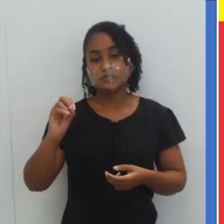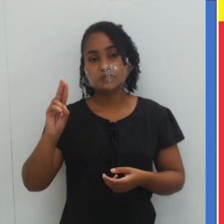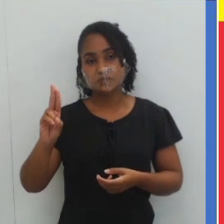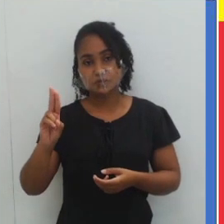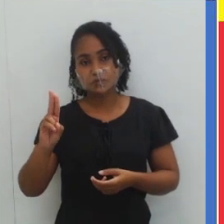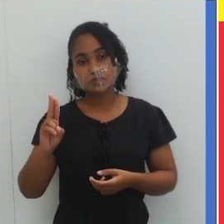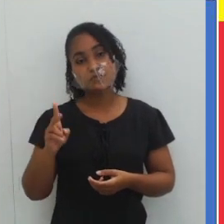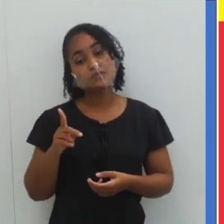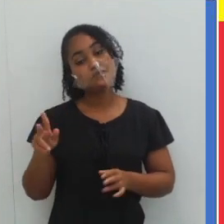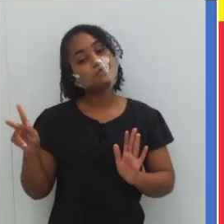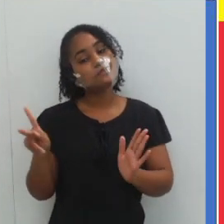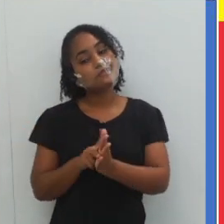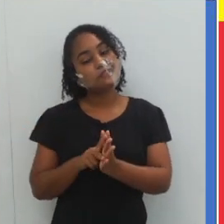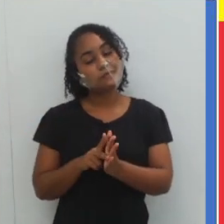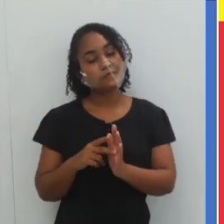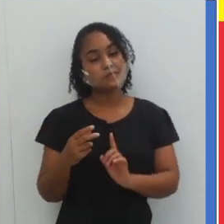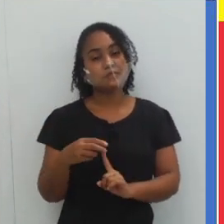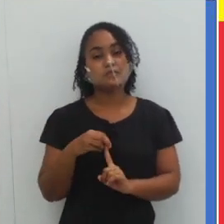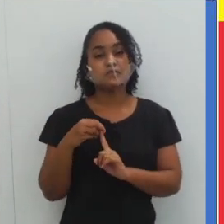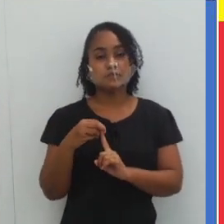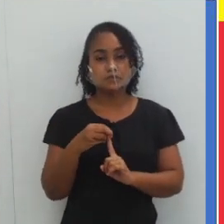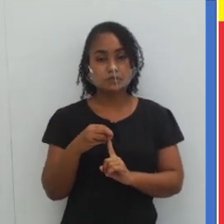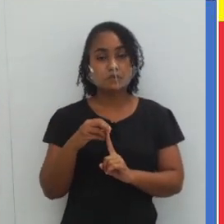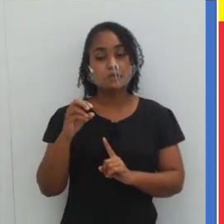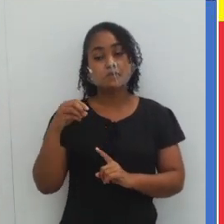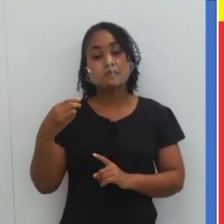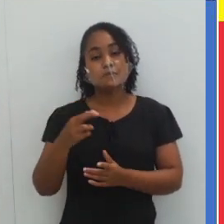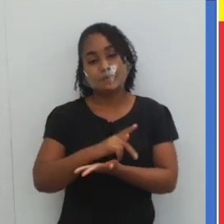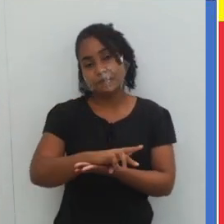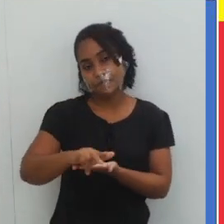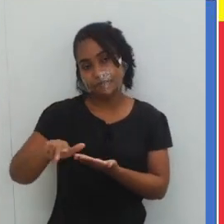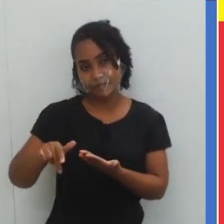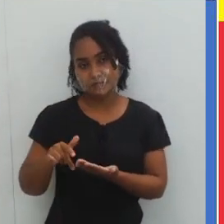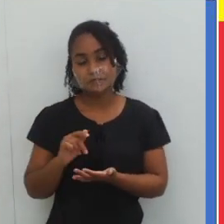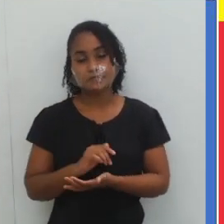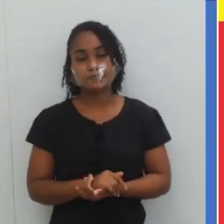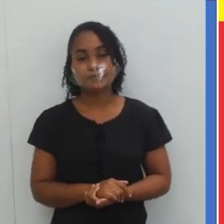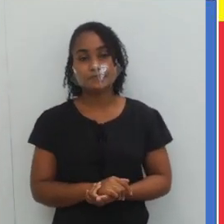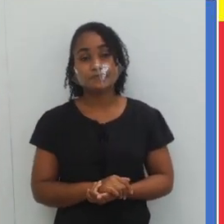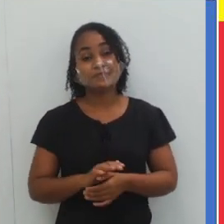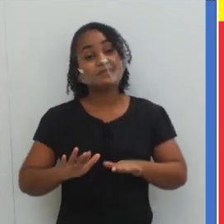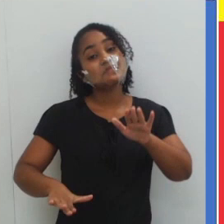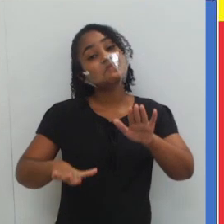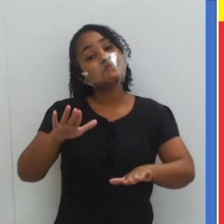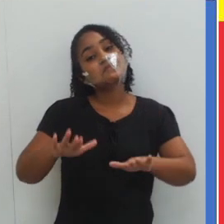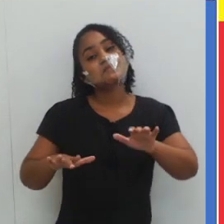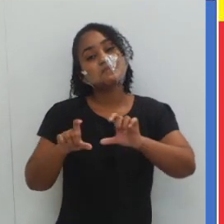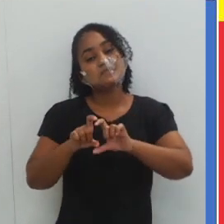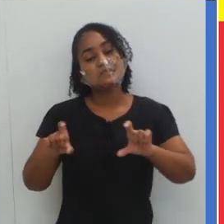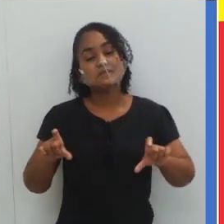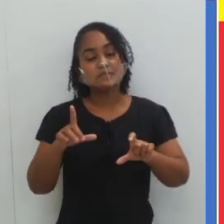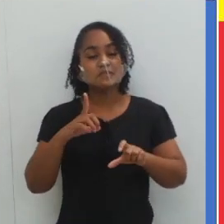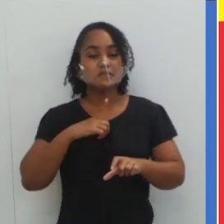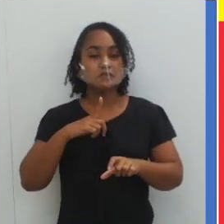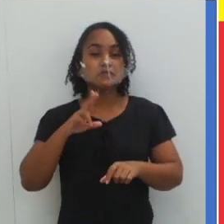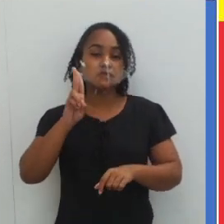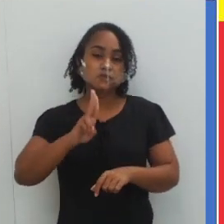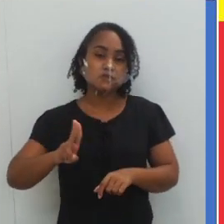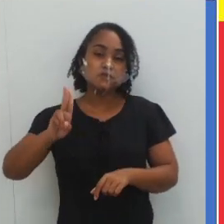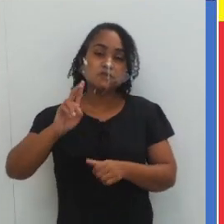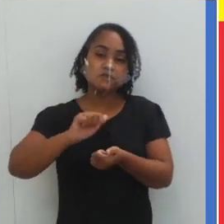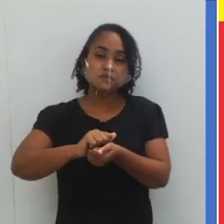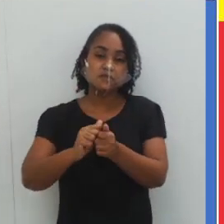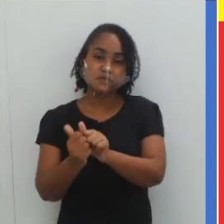you, né? You para singular e you no plural. Dependendo da situação,